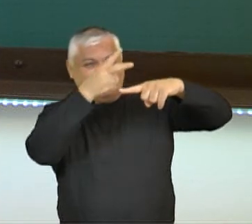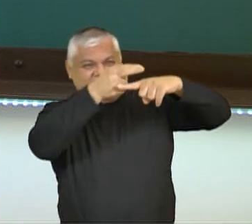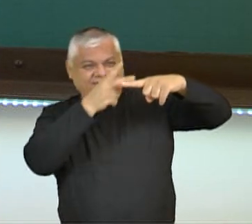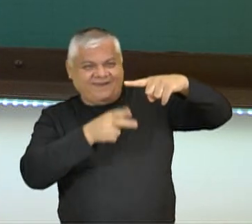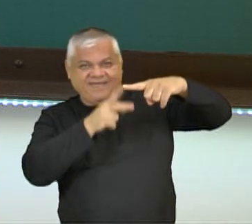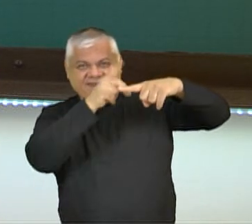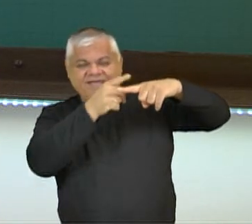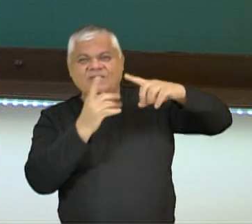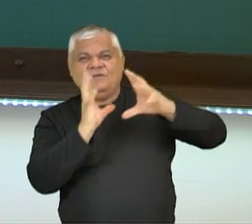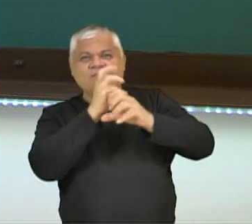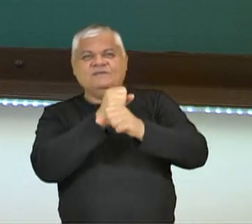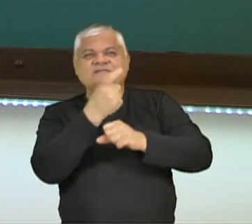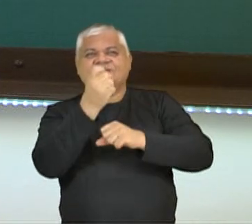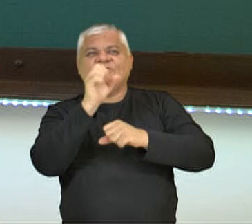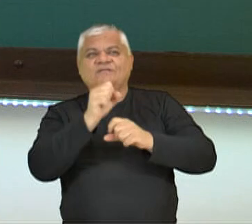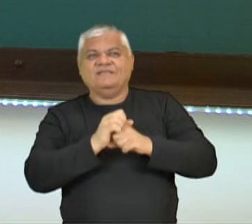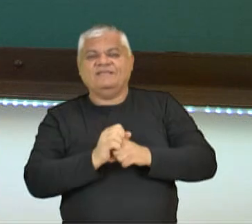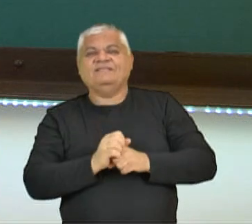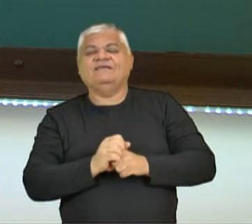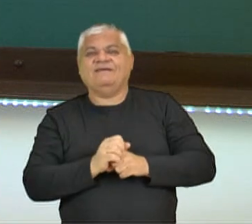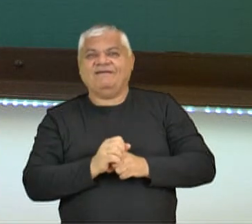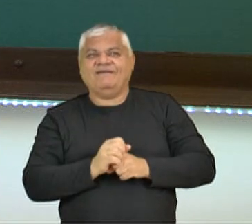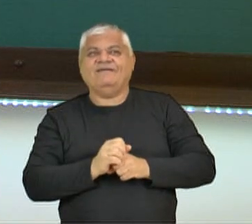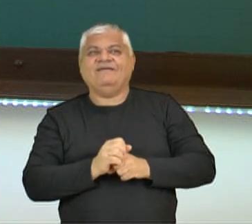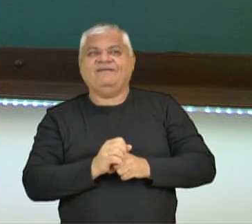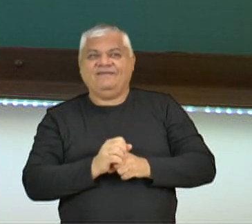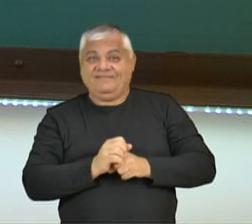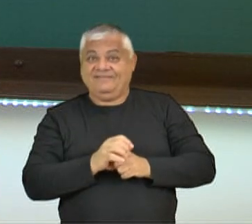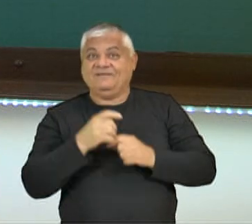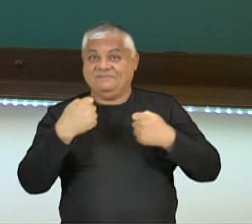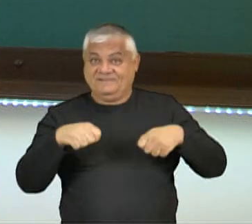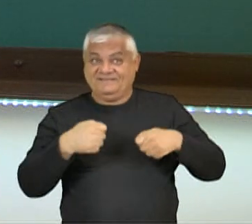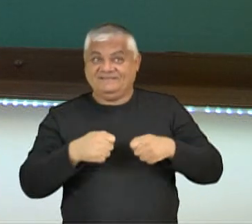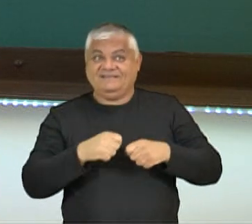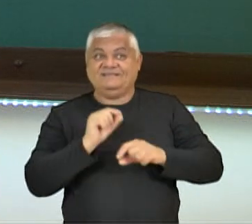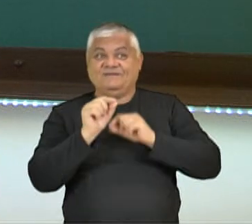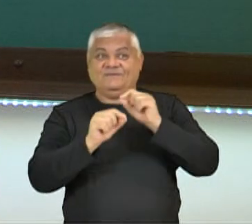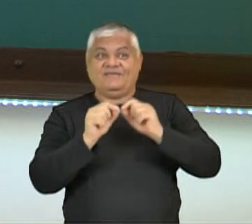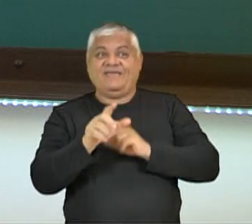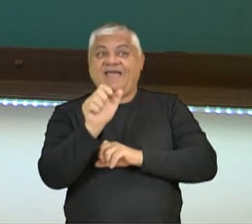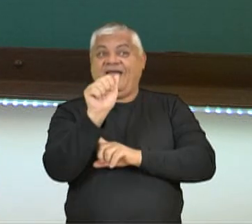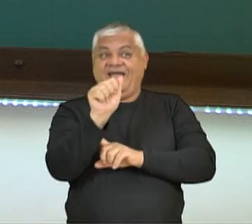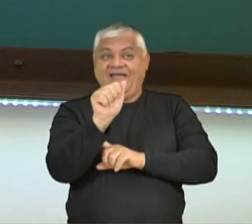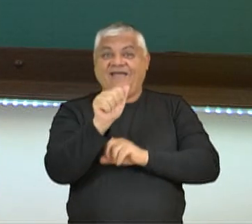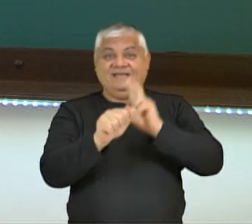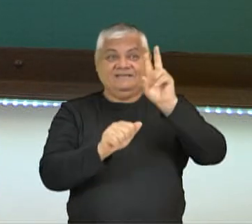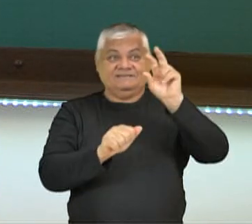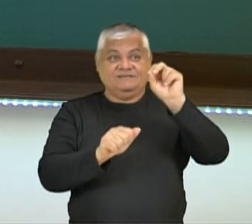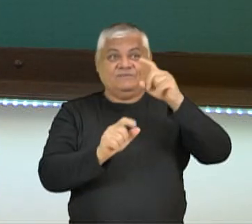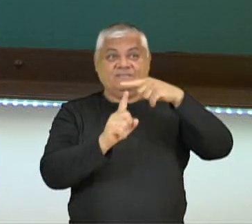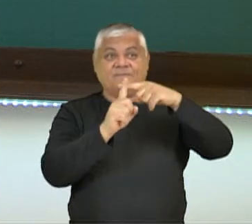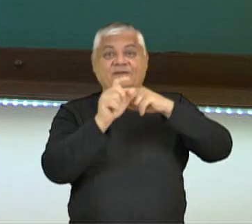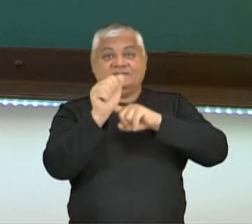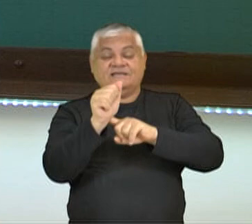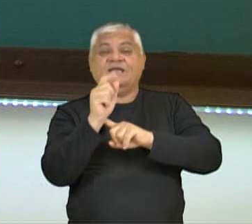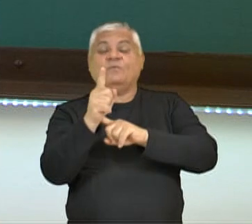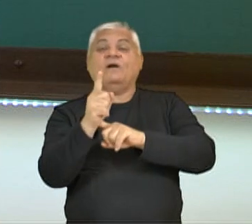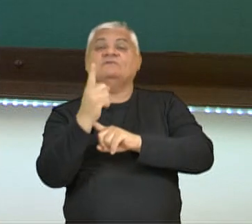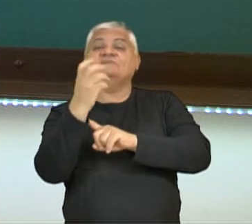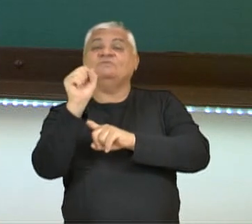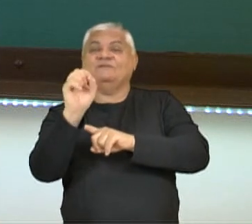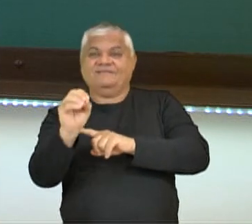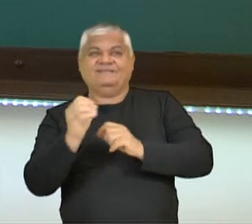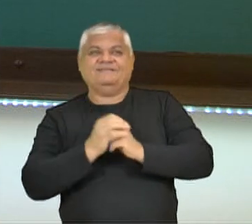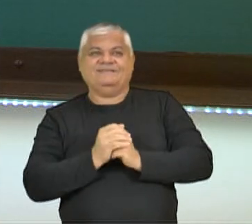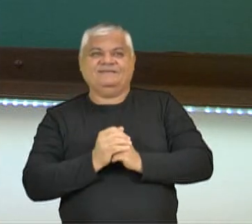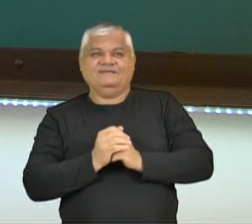somam 180, são suplementares. Lembra dessa palavra? Então, eu tenho aqui 50 mais alfa igual a 180